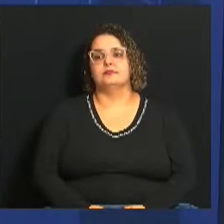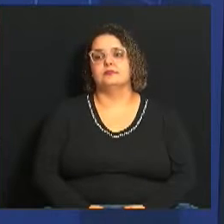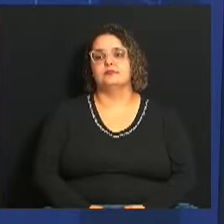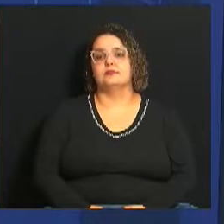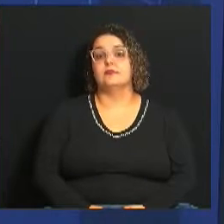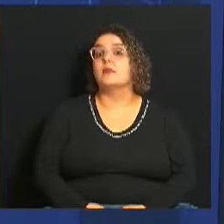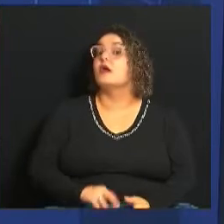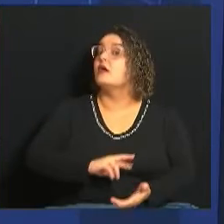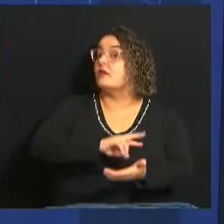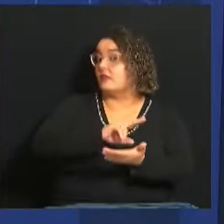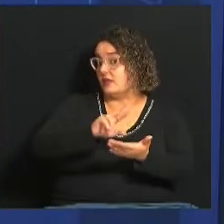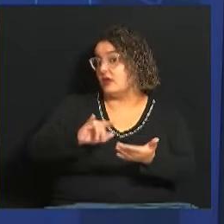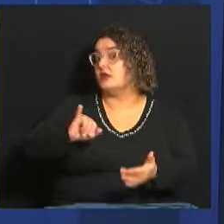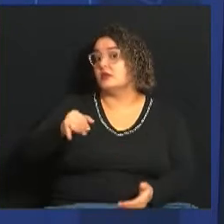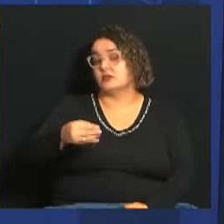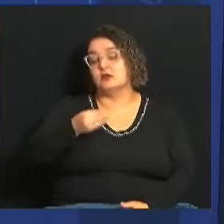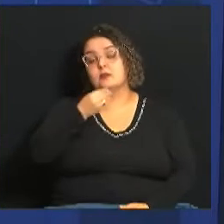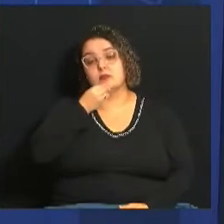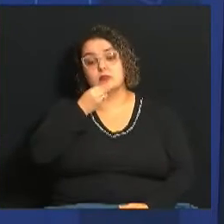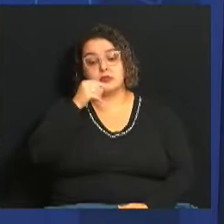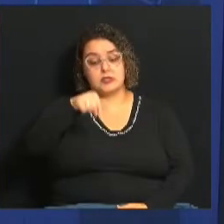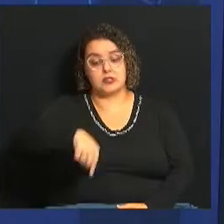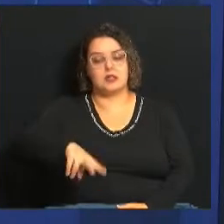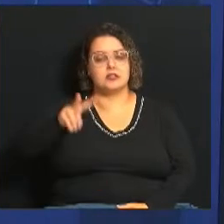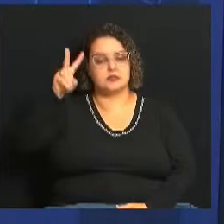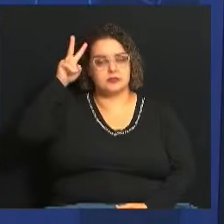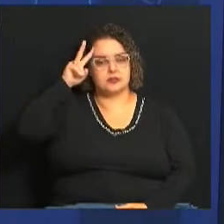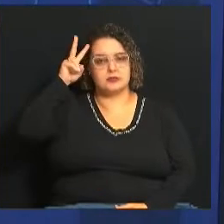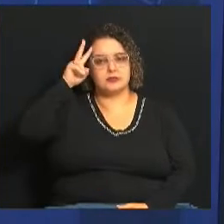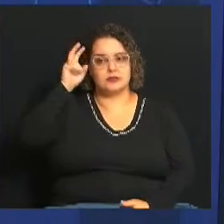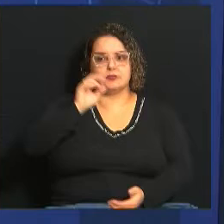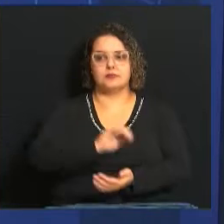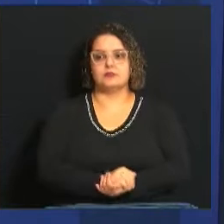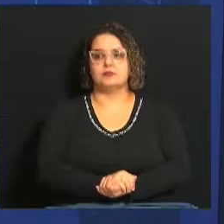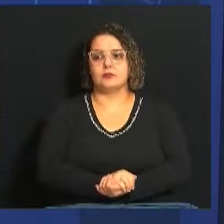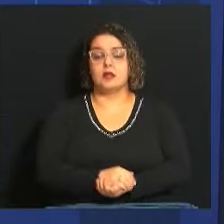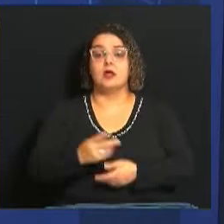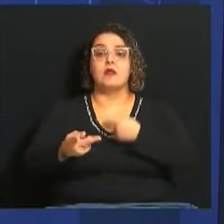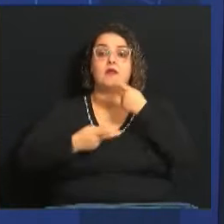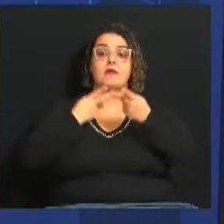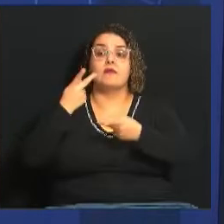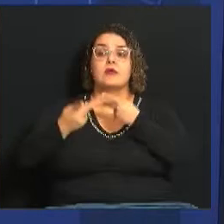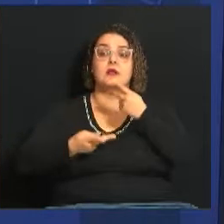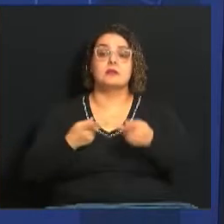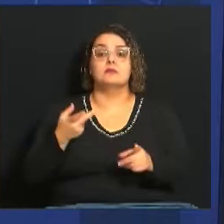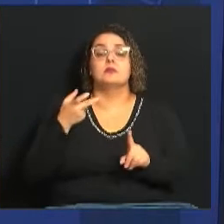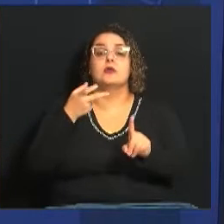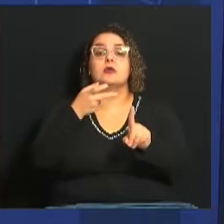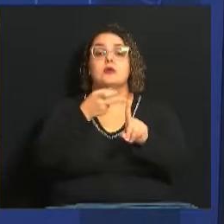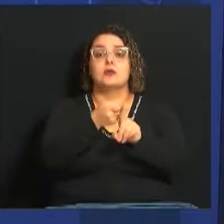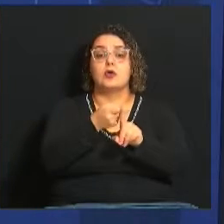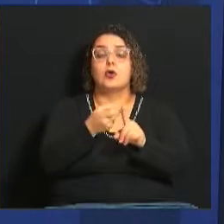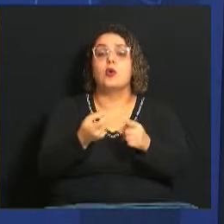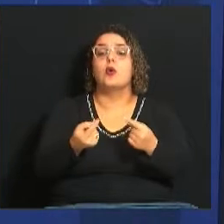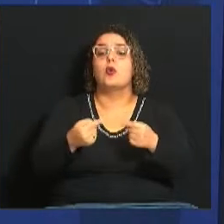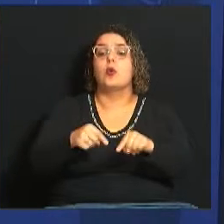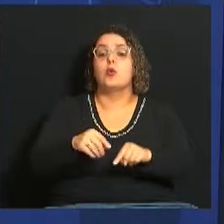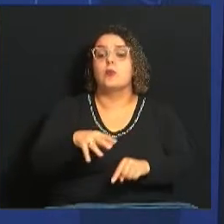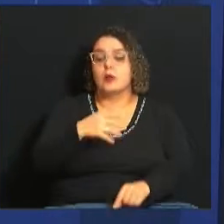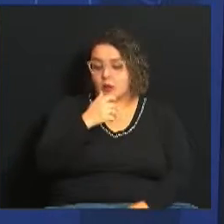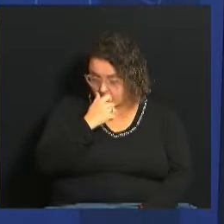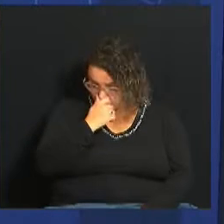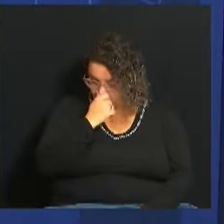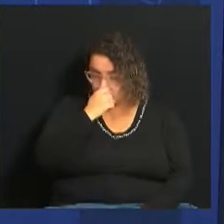Muitas oportunidades, portanto, nesta segunda-feira. Vamos falar agora sobre vacinação contra a gripe a partir